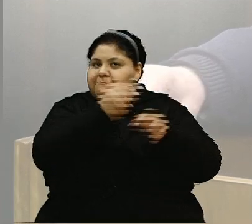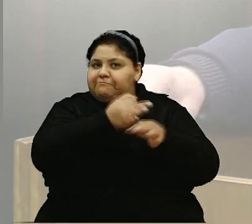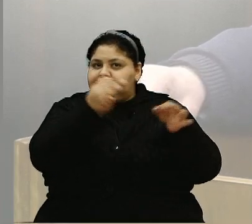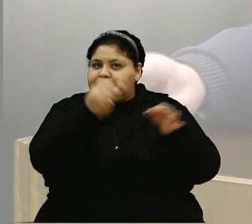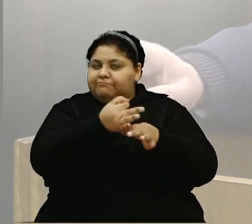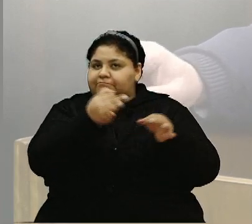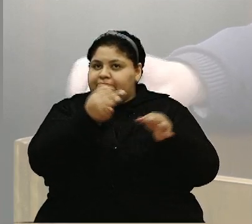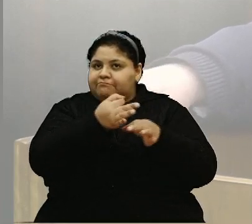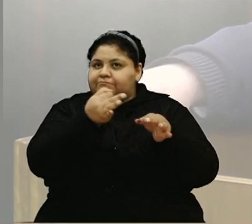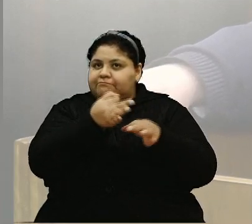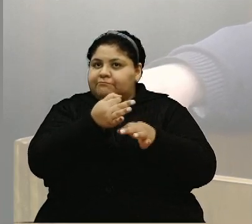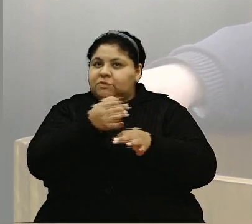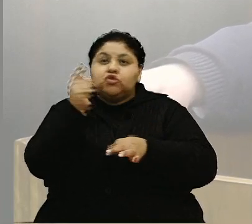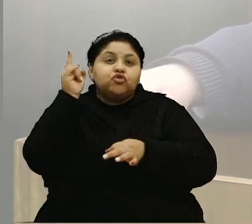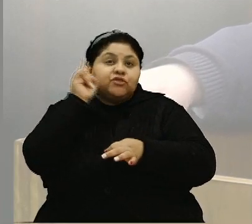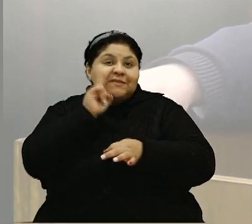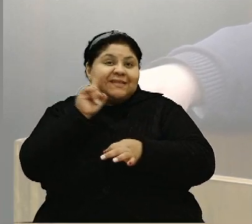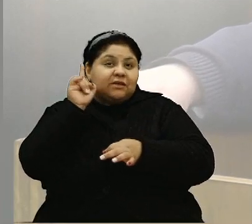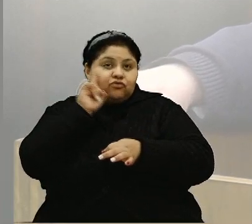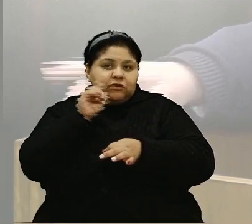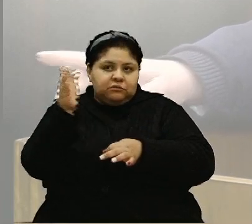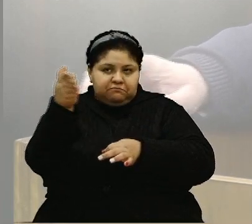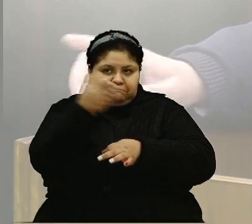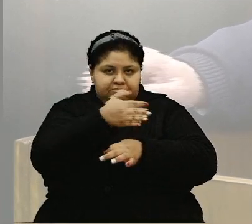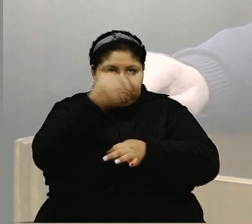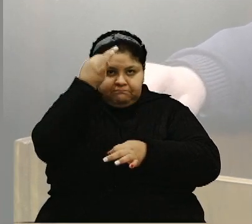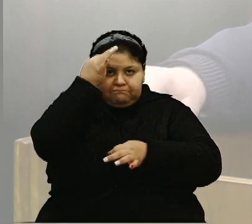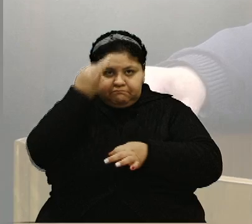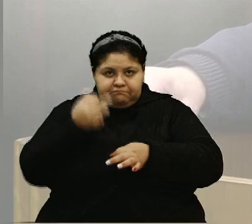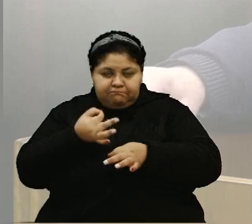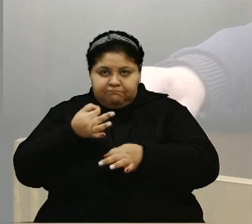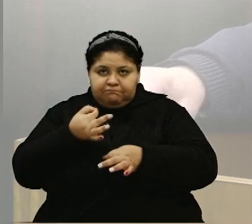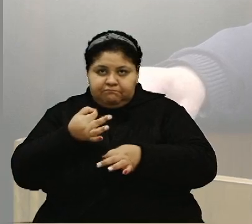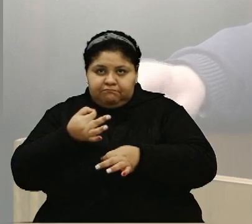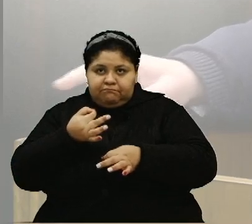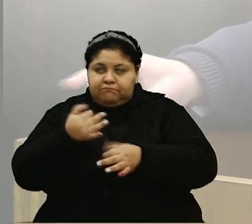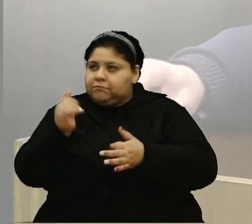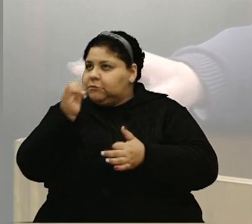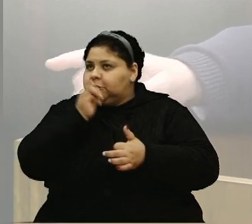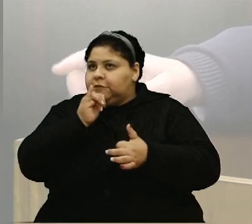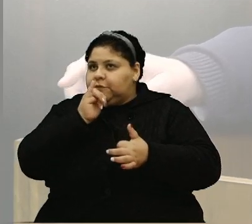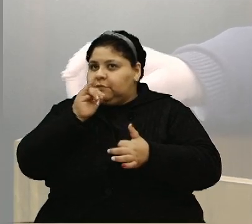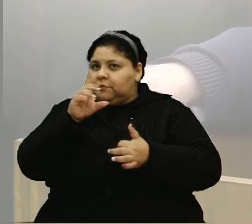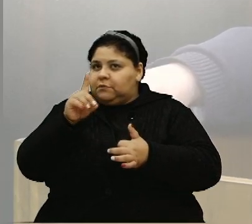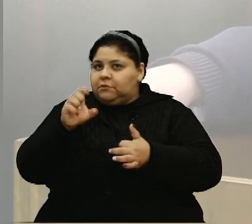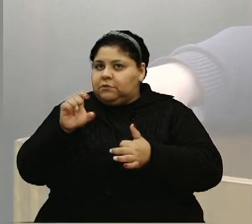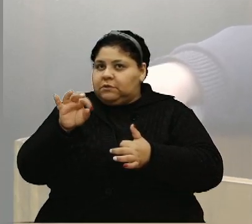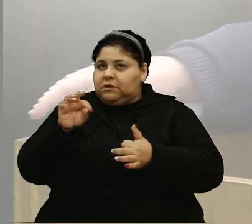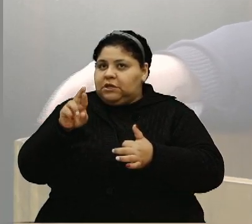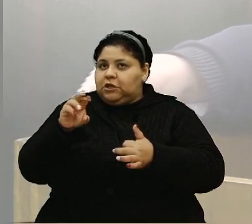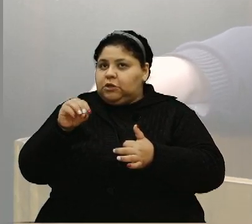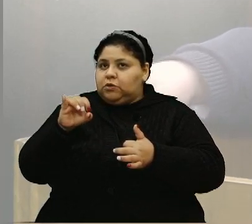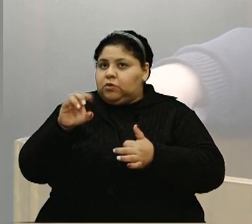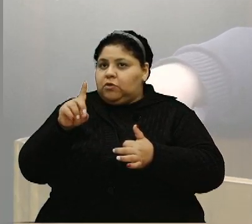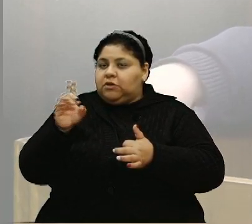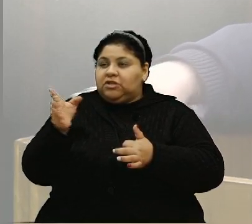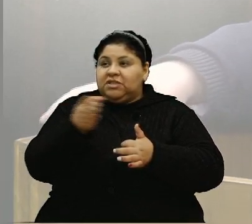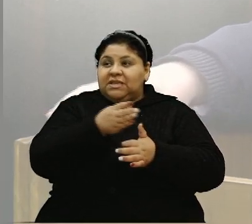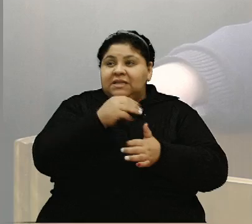Estados Unidos, pessoal, para vocês terem uma ideia, você pega uma passagem, por exemplo, de Detroit para Miami, com